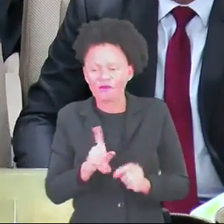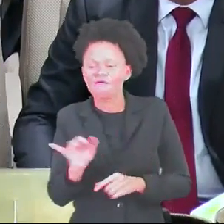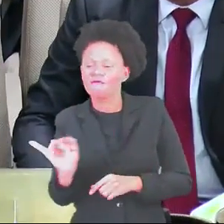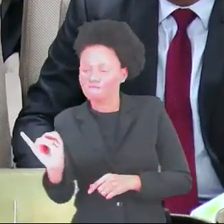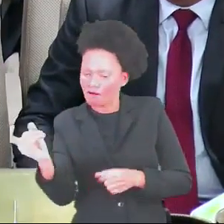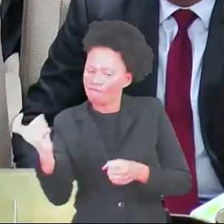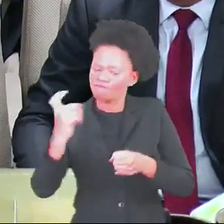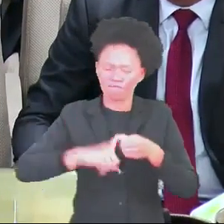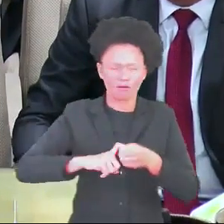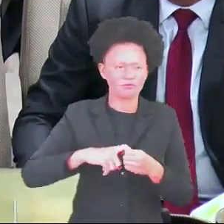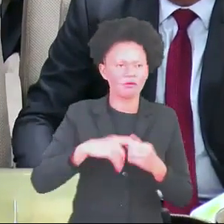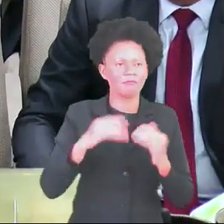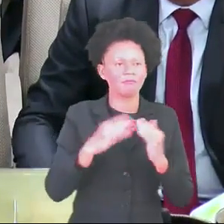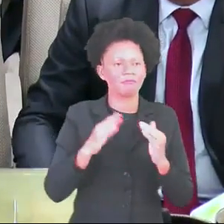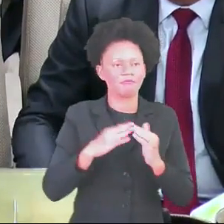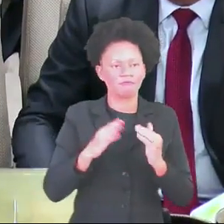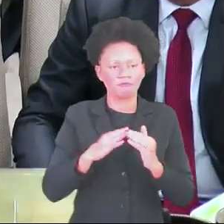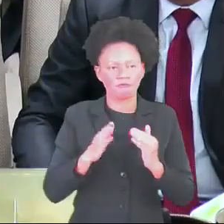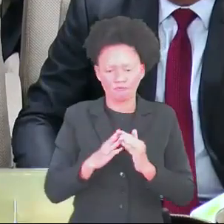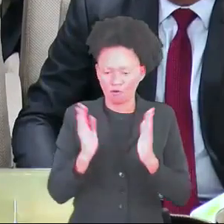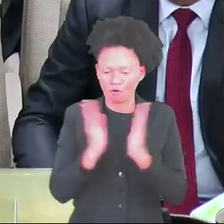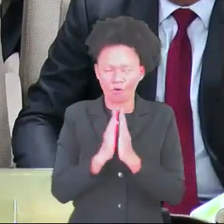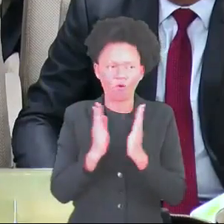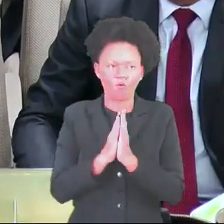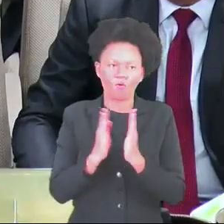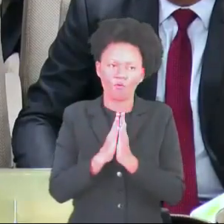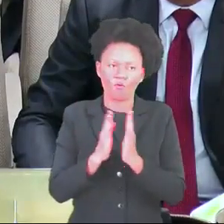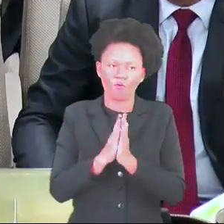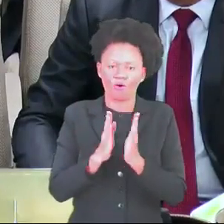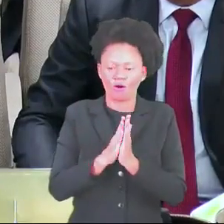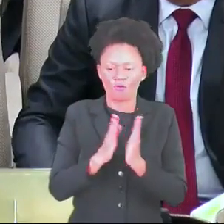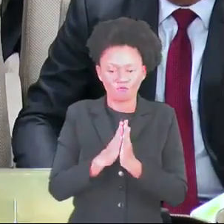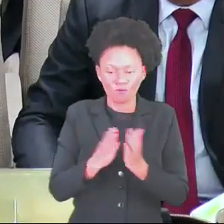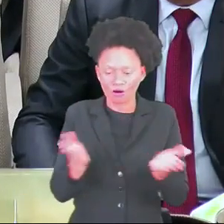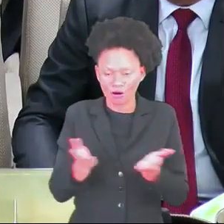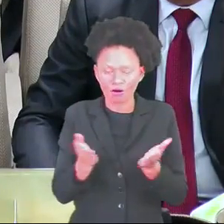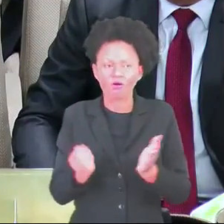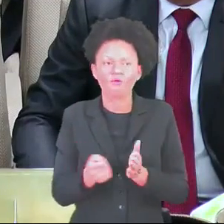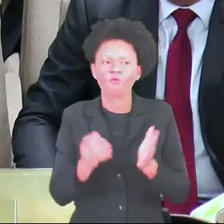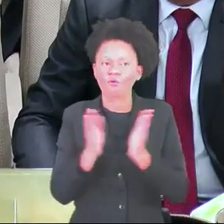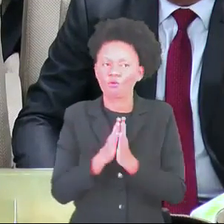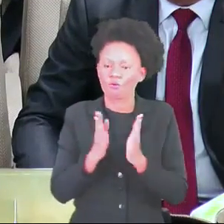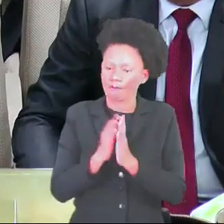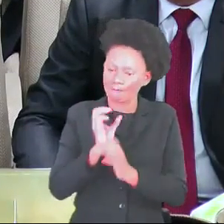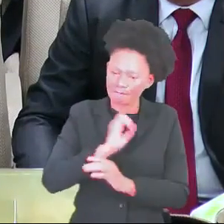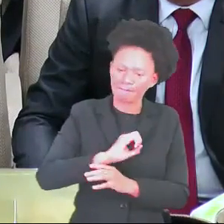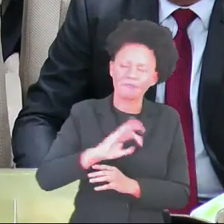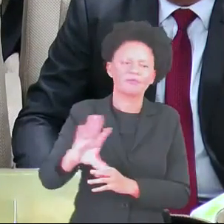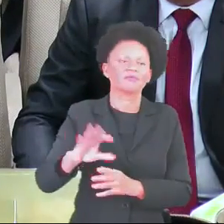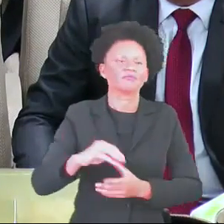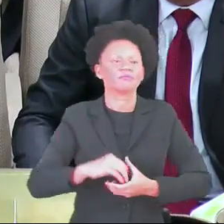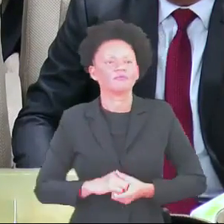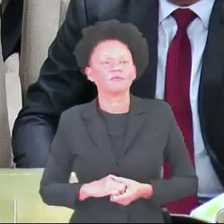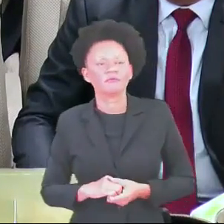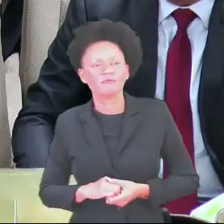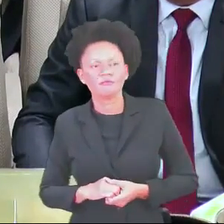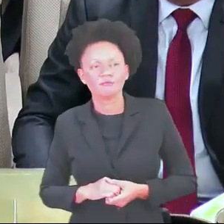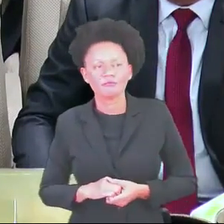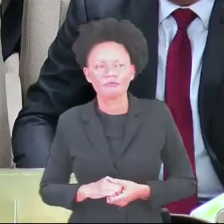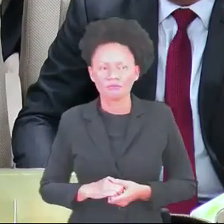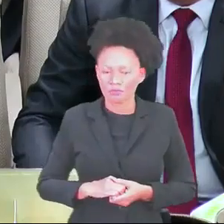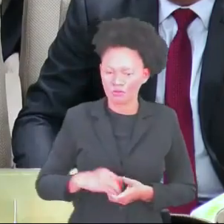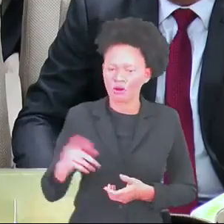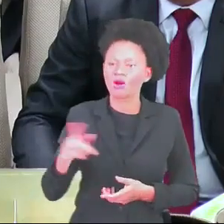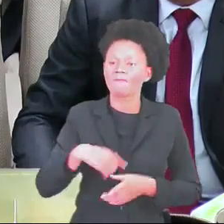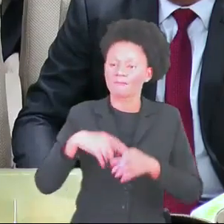você. Vou gravar agora uma oração, porque não tinha, já estava indo. Gravei a oração e mandei. E